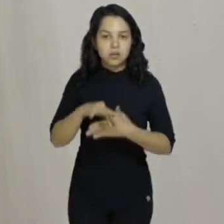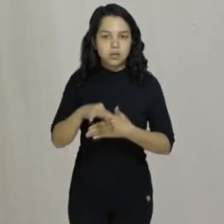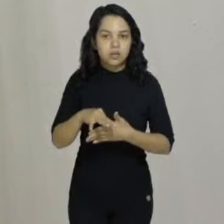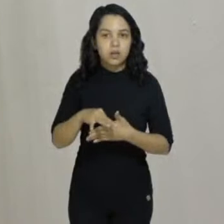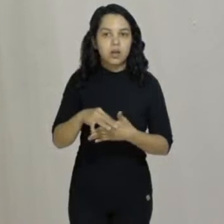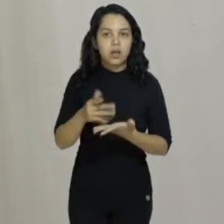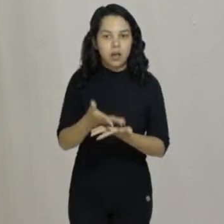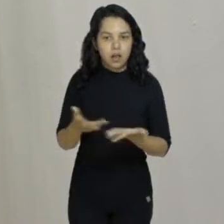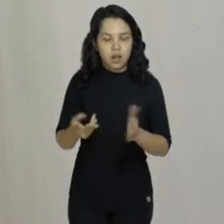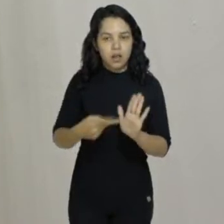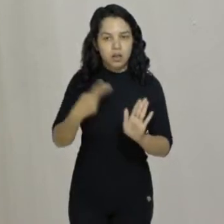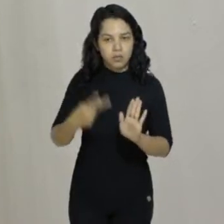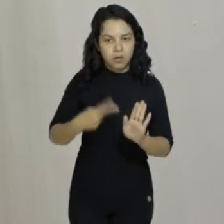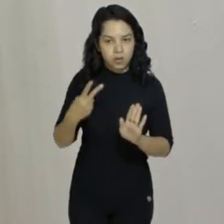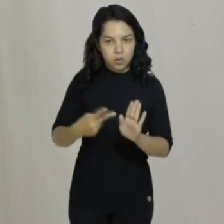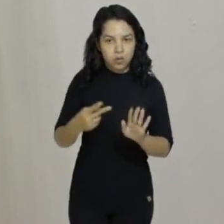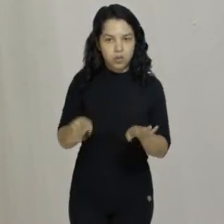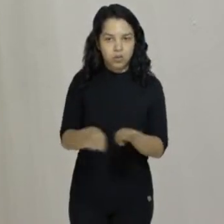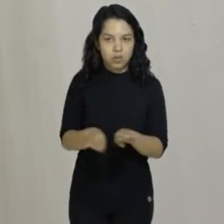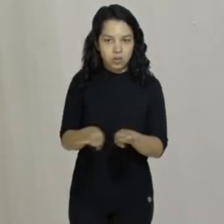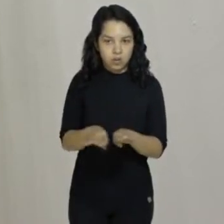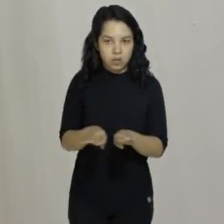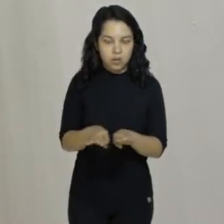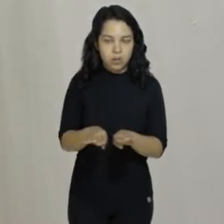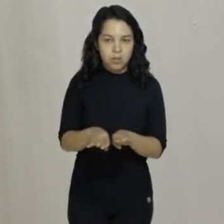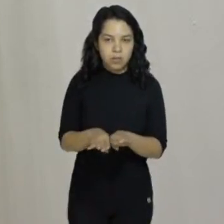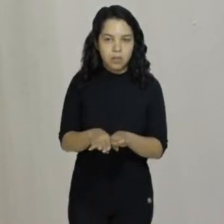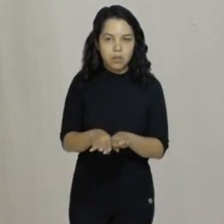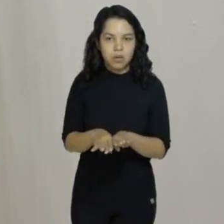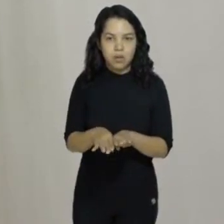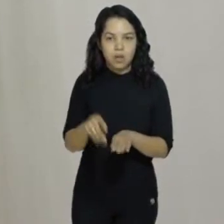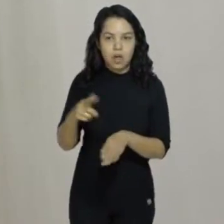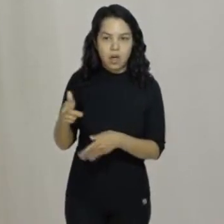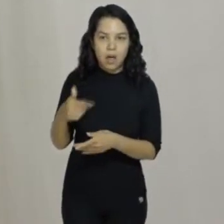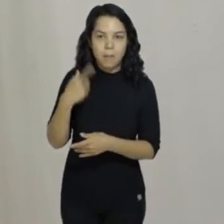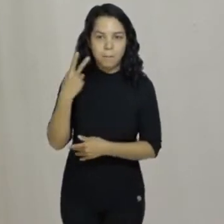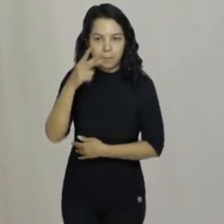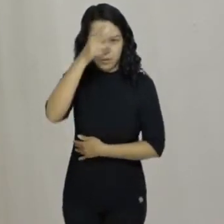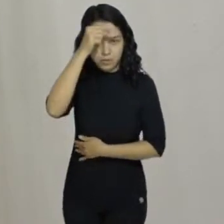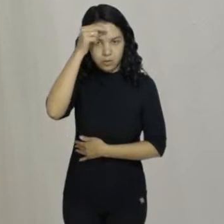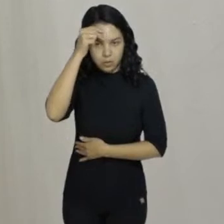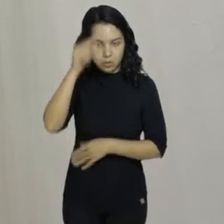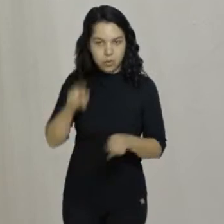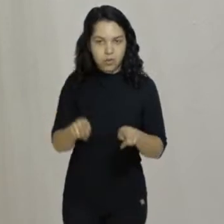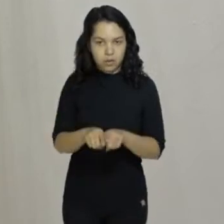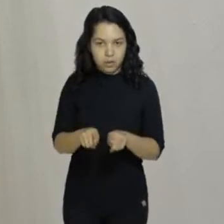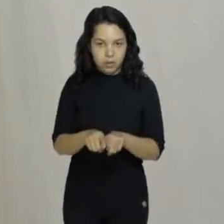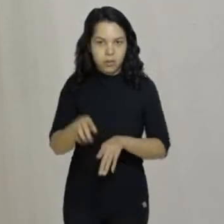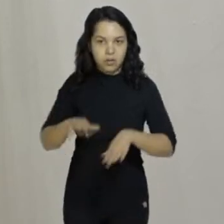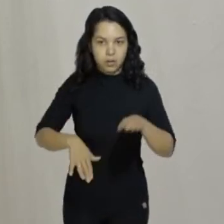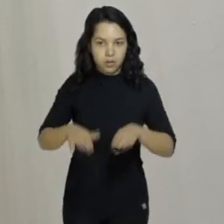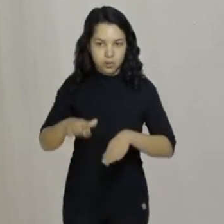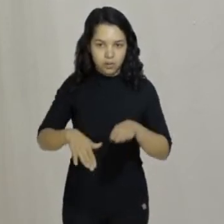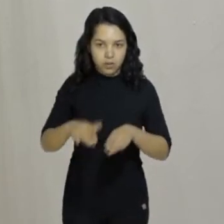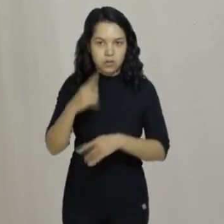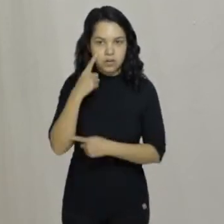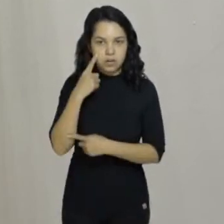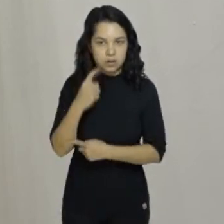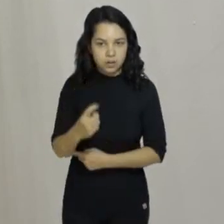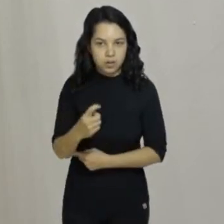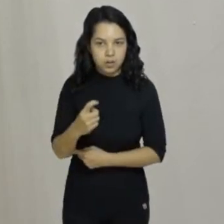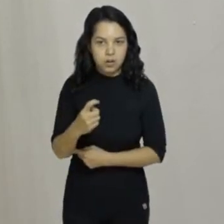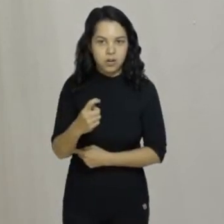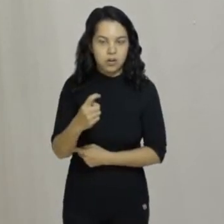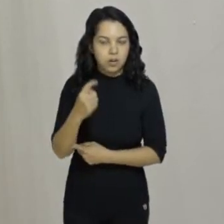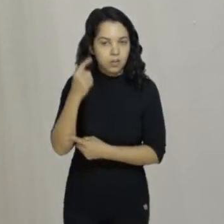câmeras de vereadores está à disposição das demais prefeituras que talvez se interessem em